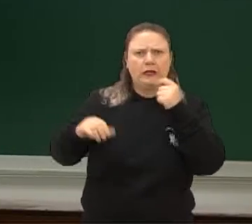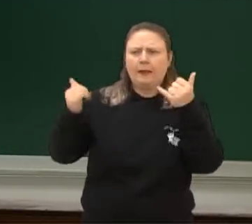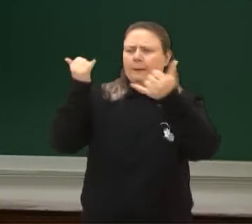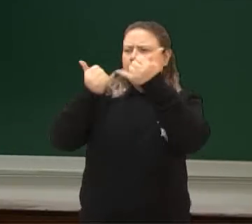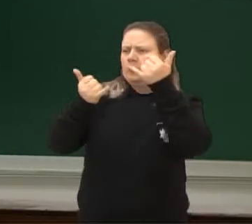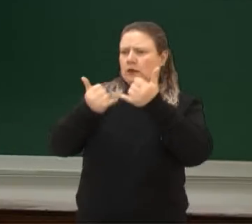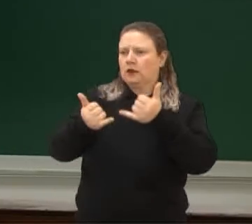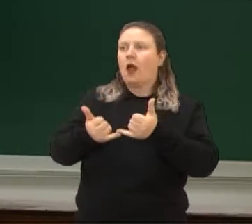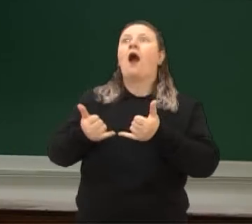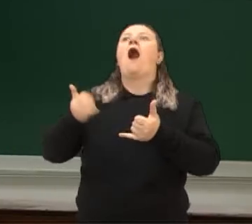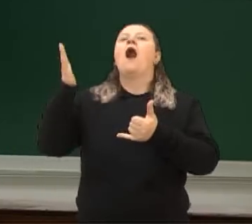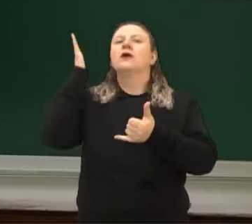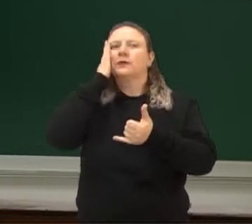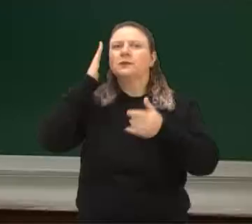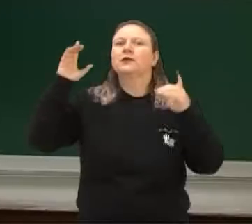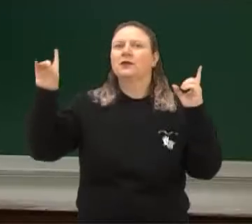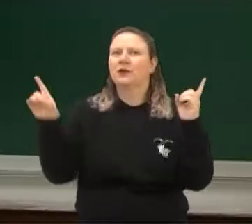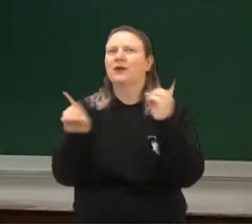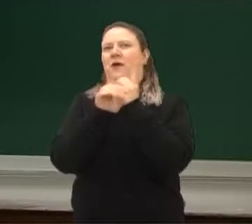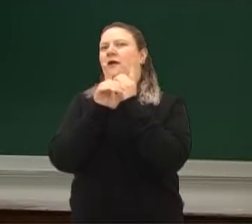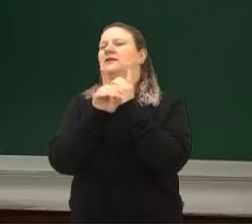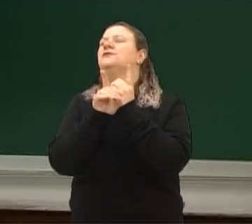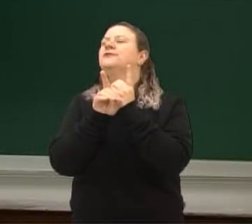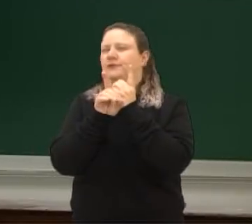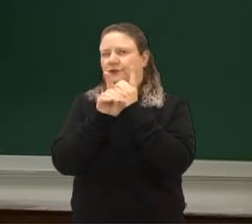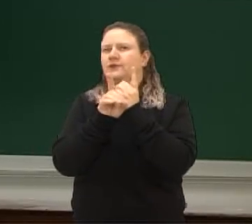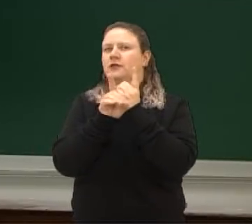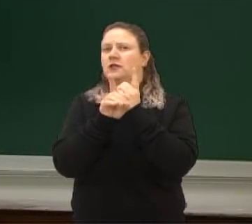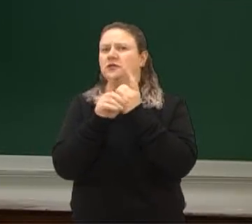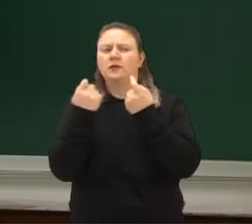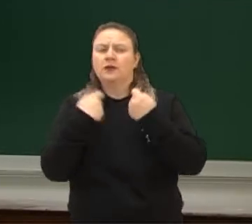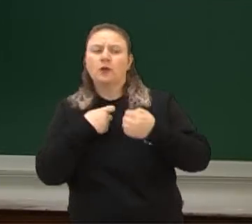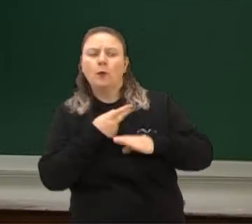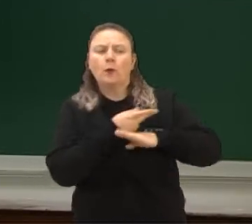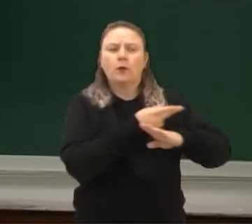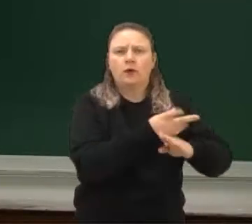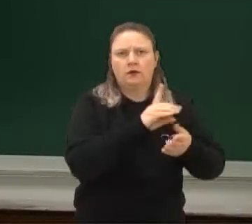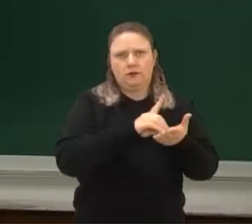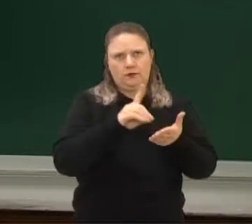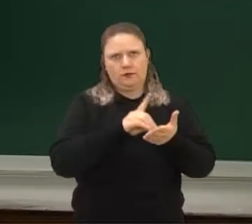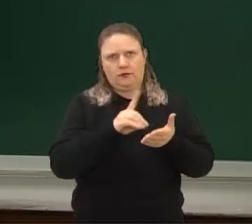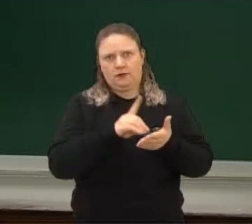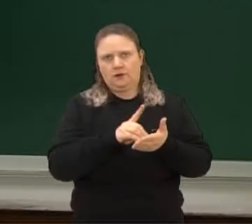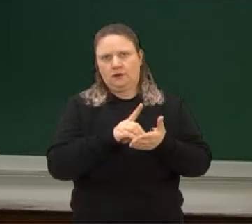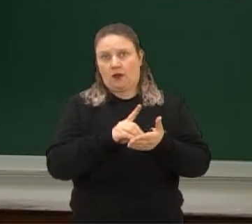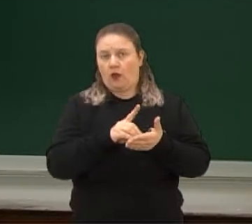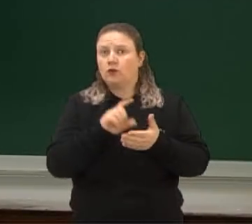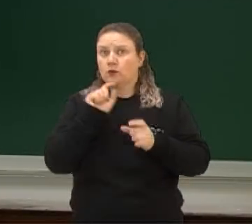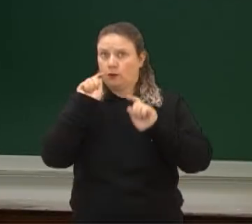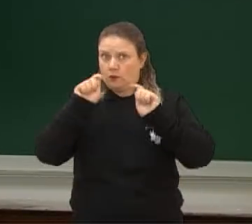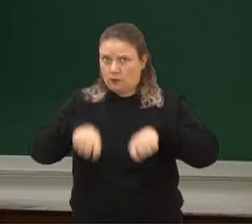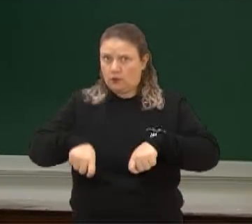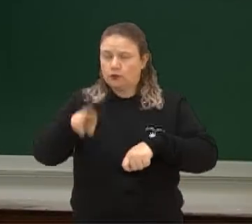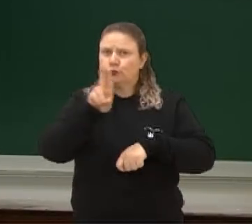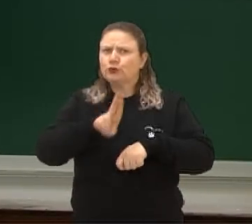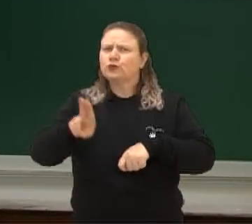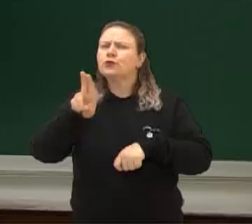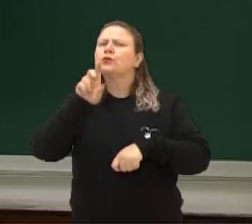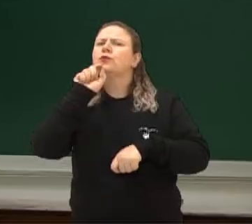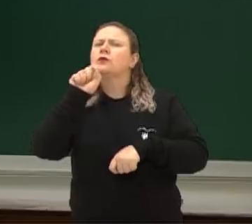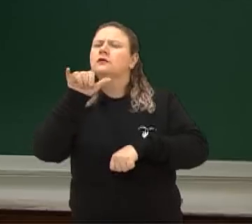uma conclusão da resposta. Aí você não precisa recorrer ao dicionário para isso, ok? Isso é uma estratégia